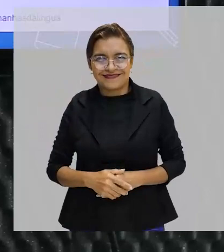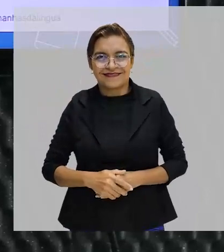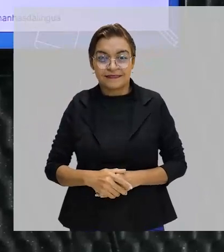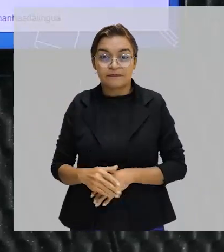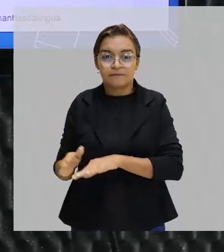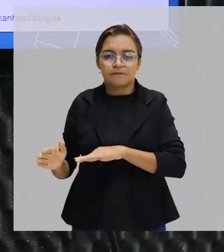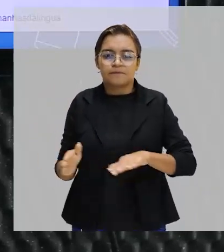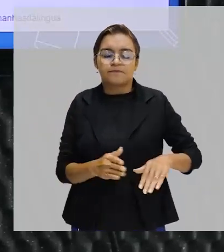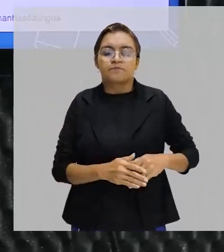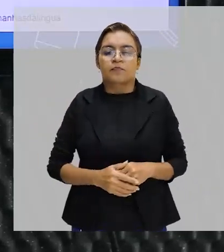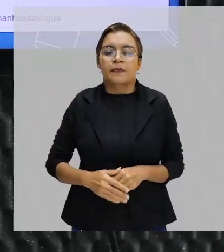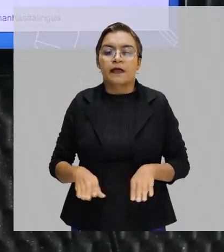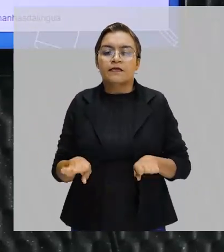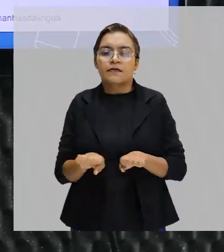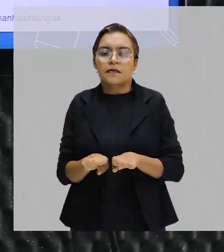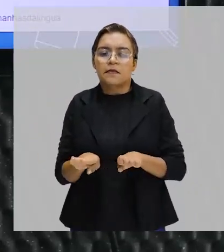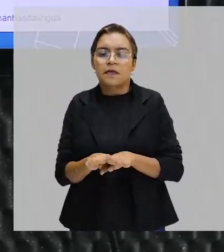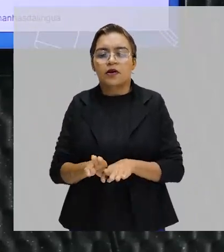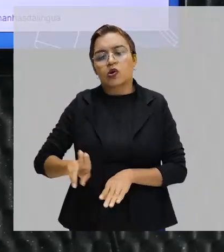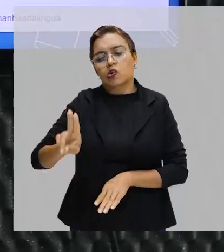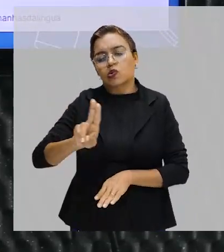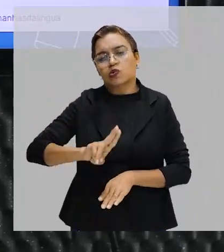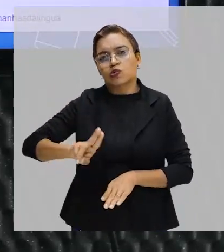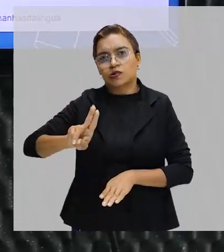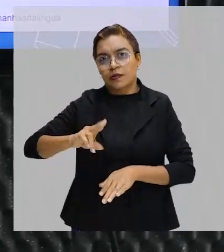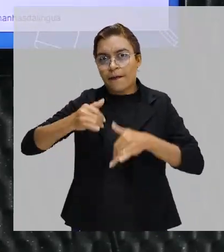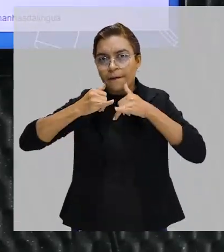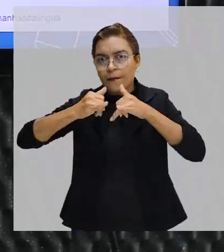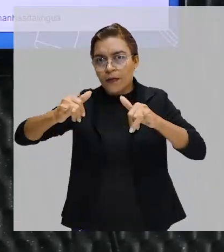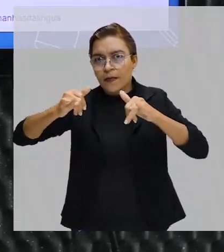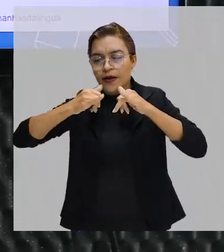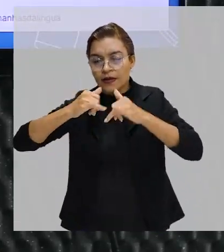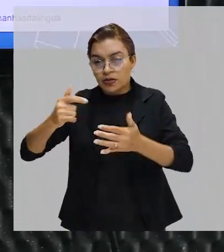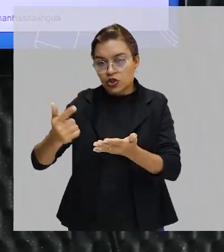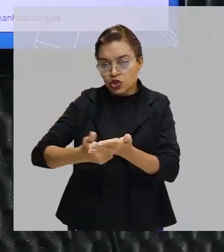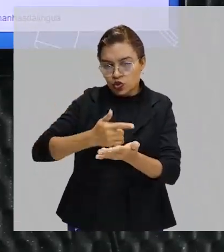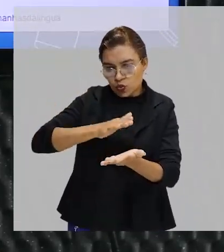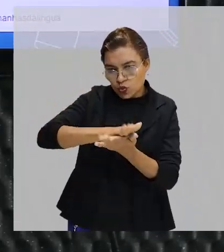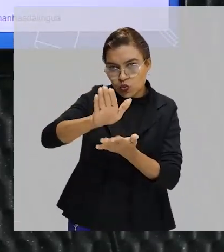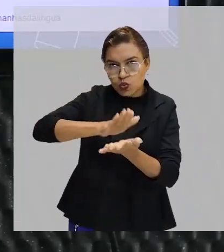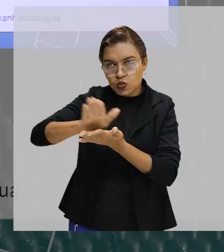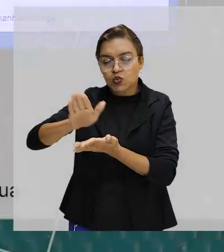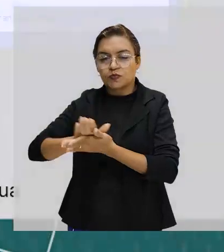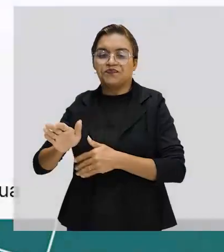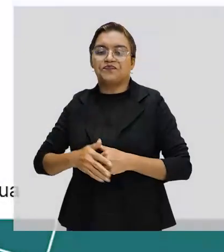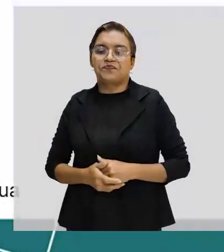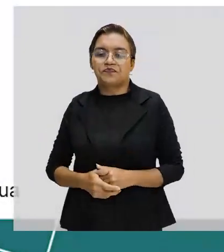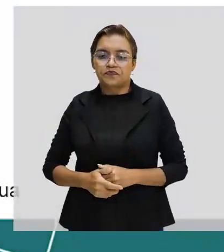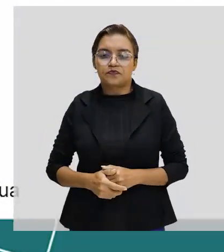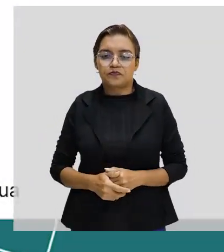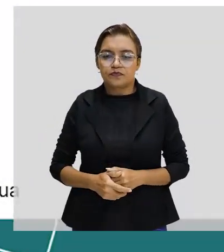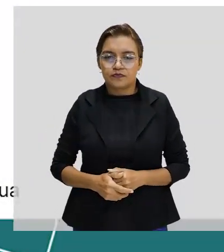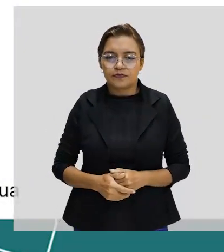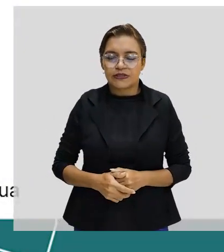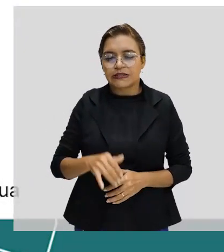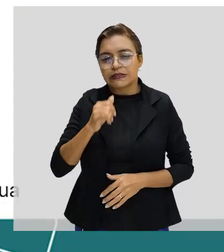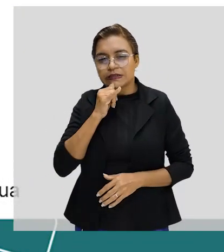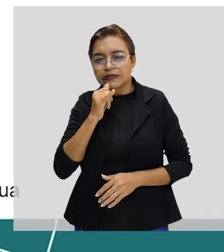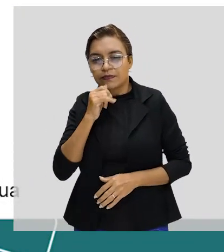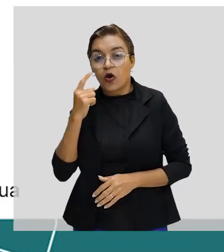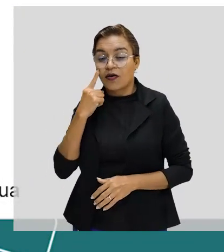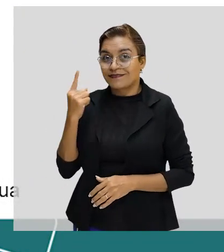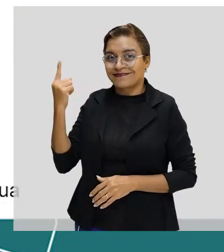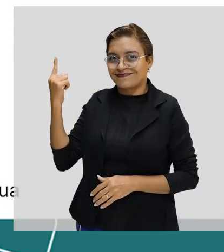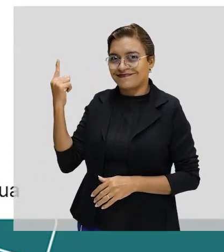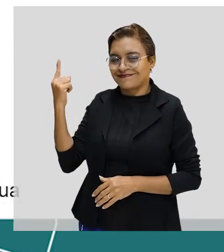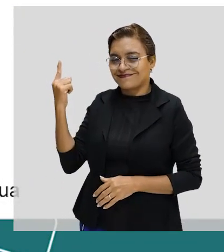Outra, também utilizado nas propagandas publicitárias, né? Nossa propaganda é feita de porta em porta, né?